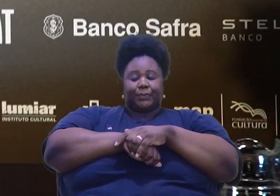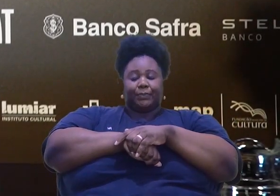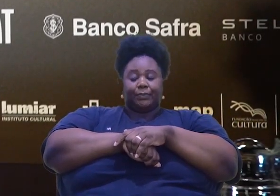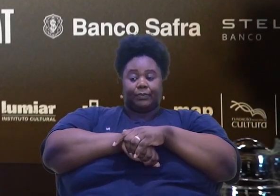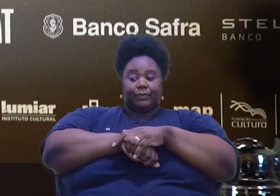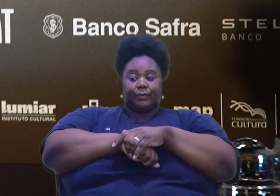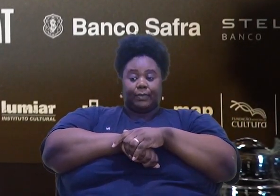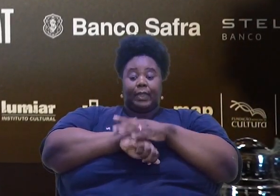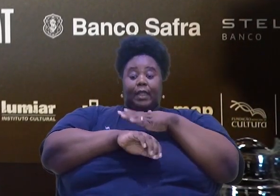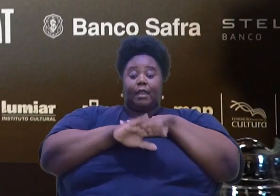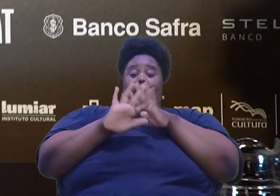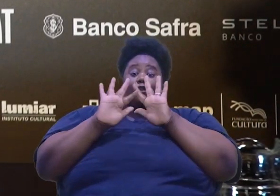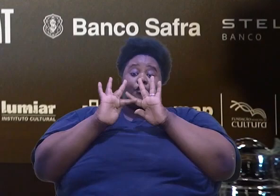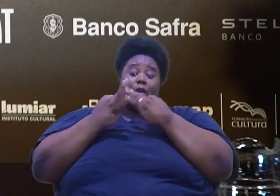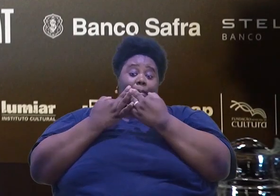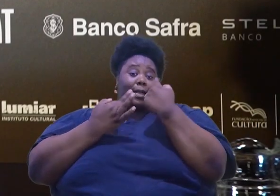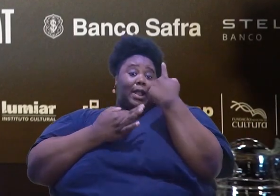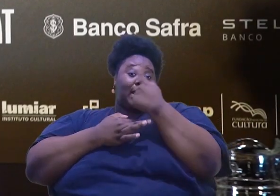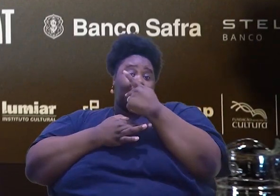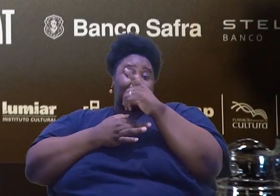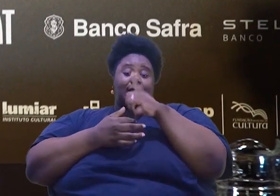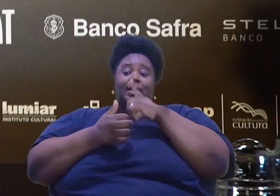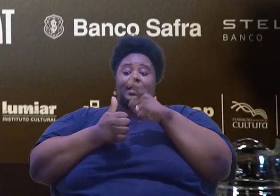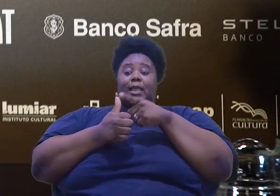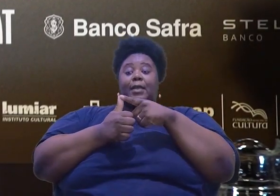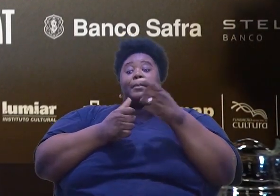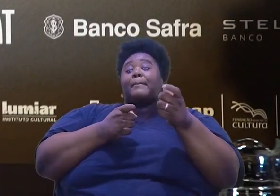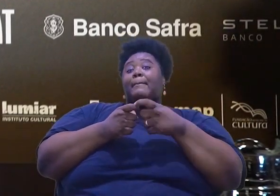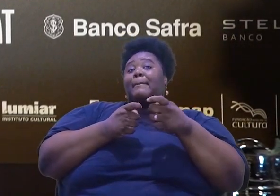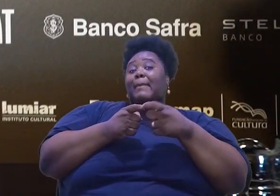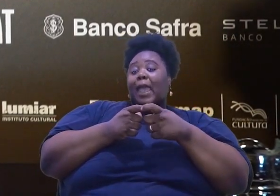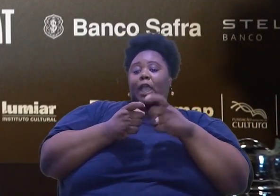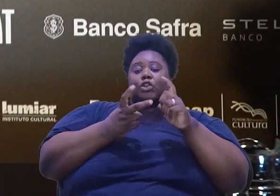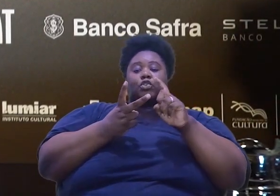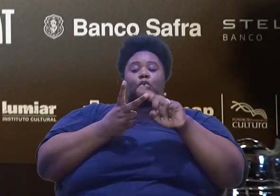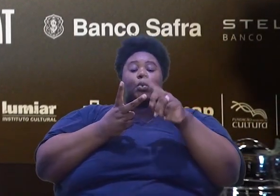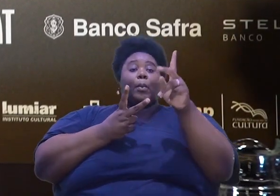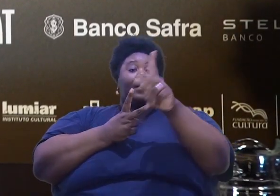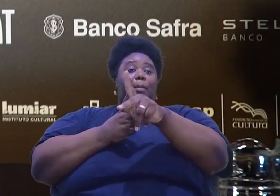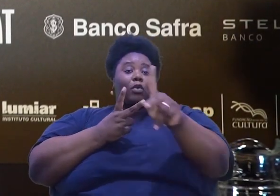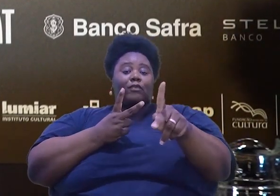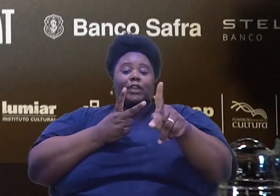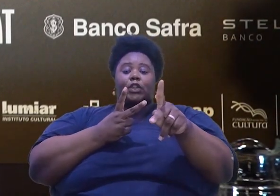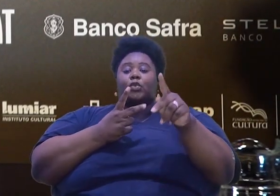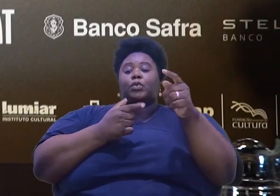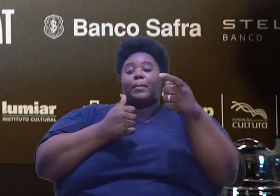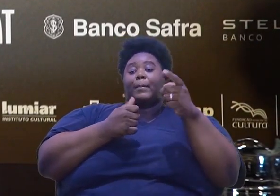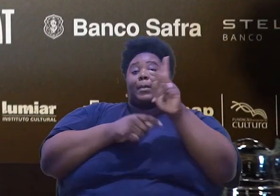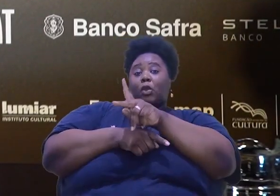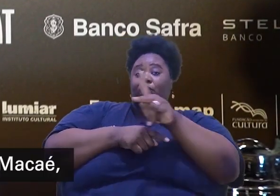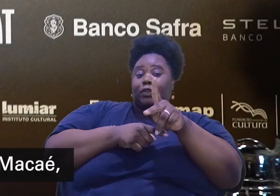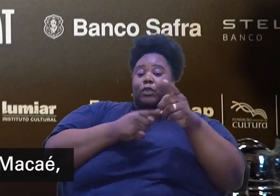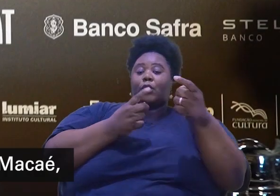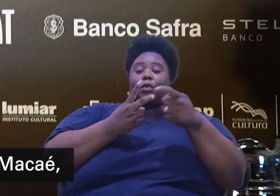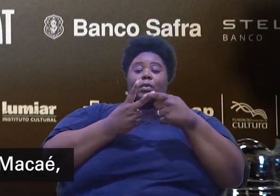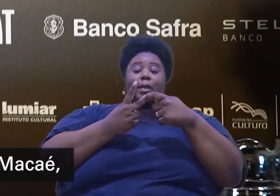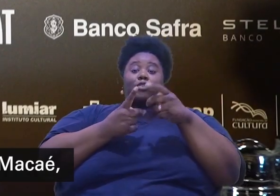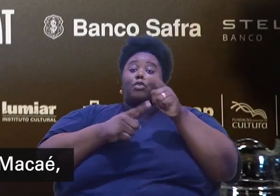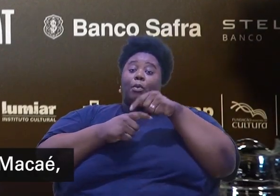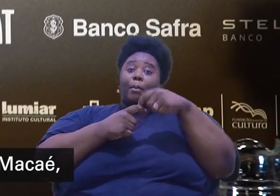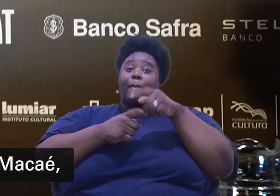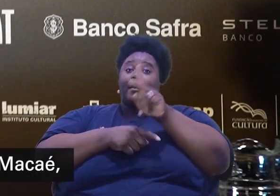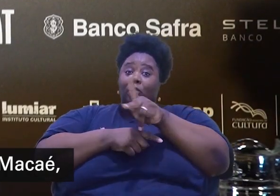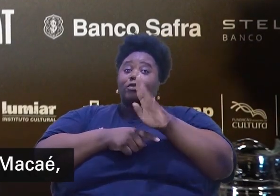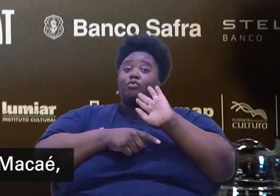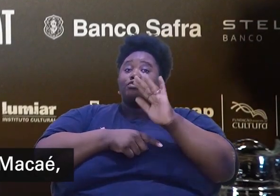na família dele teria médico, teria professores e médicos. Professores já foi